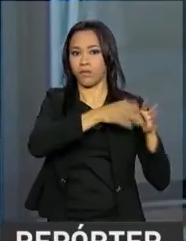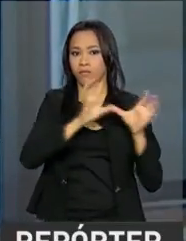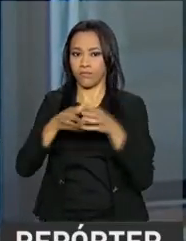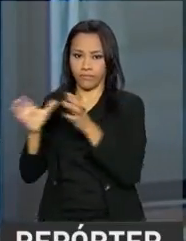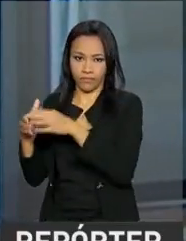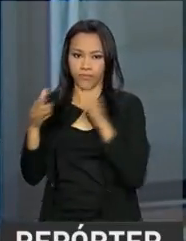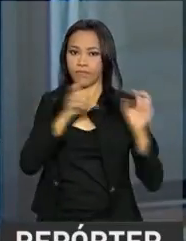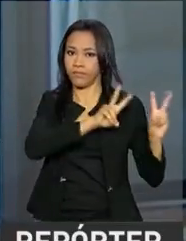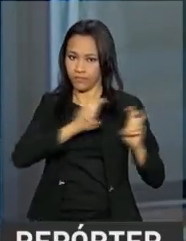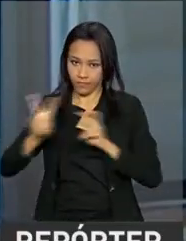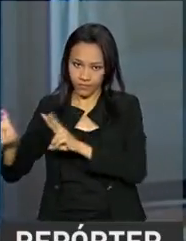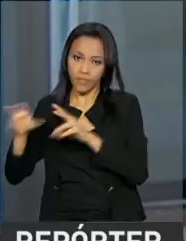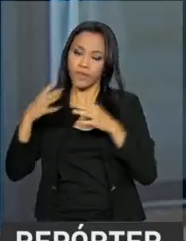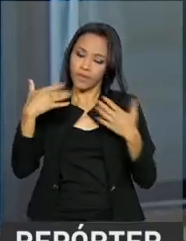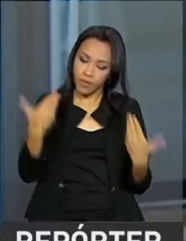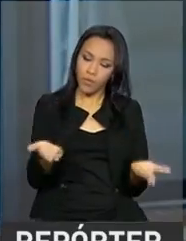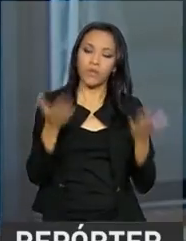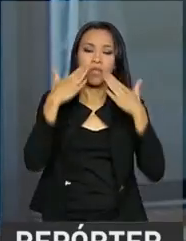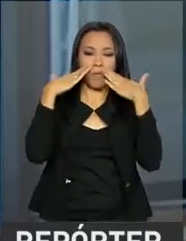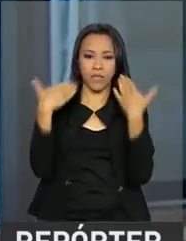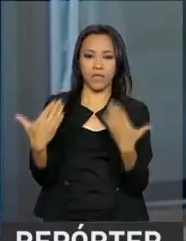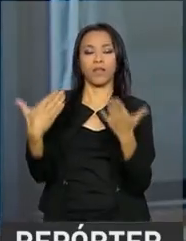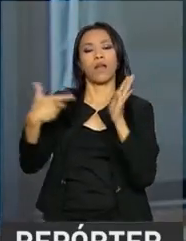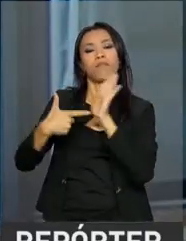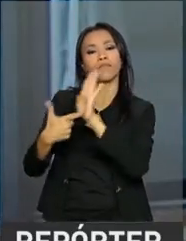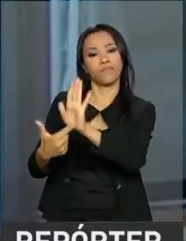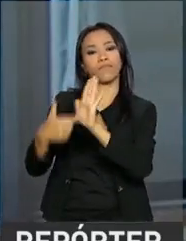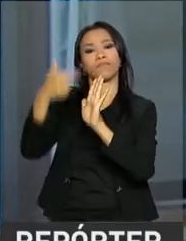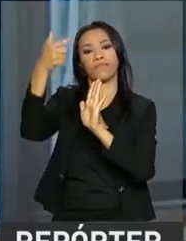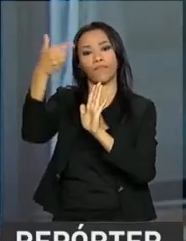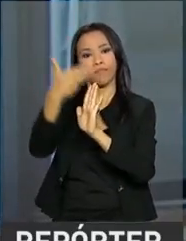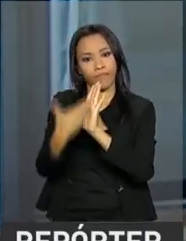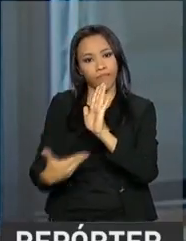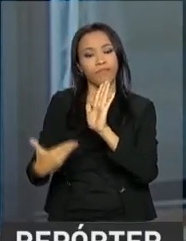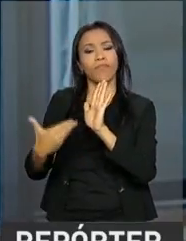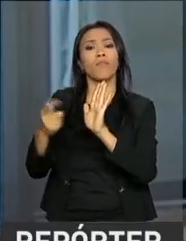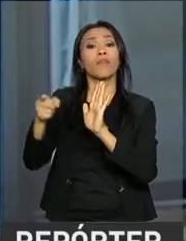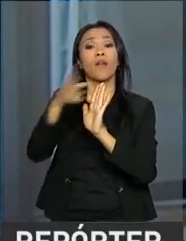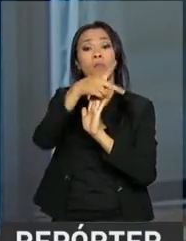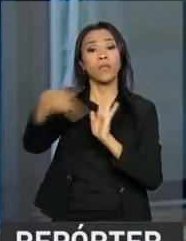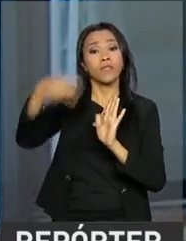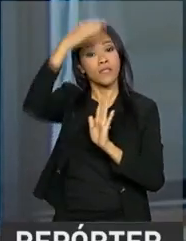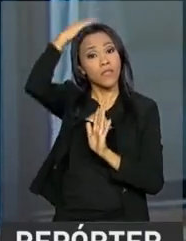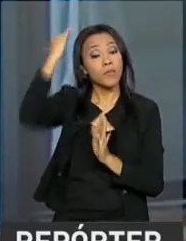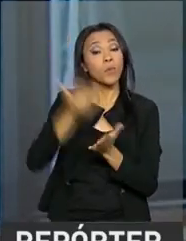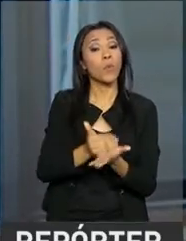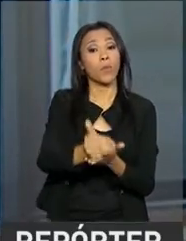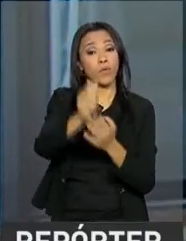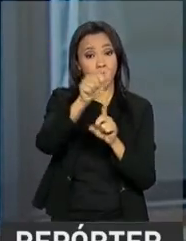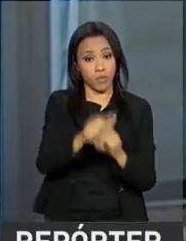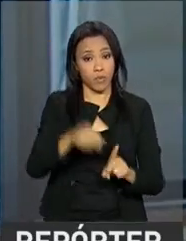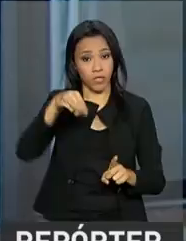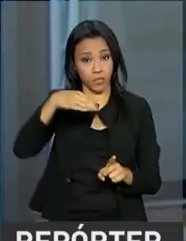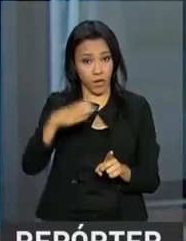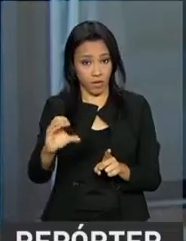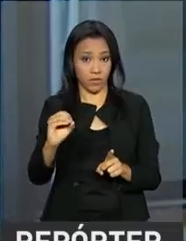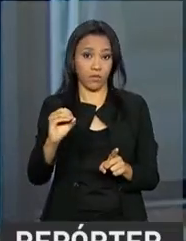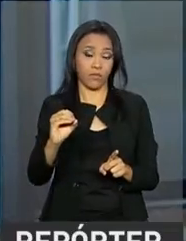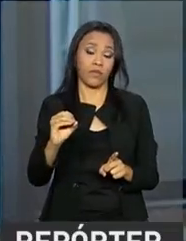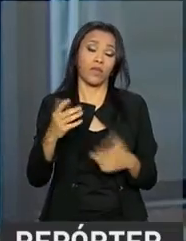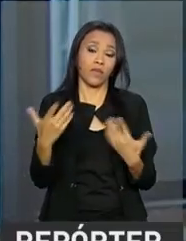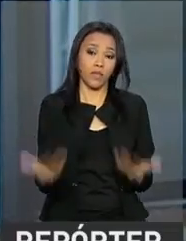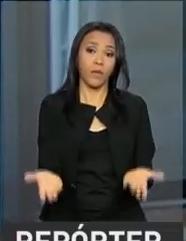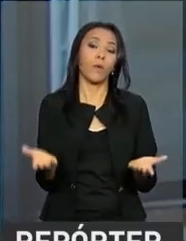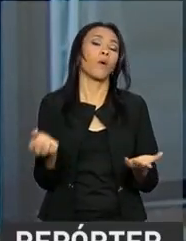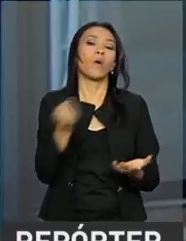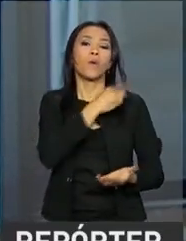de cada área vão ser apresentadas finalmente é o presidente Michel Temer isso no começo do mês de março o ministro da